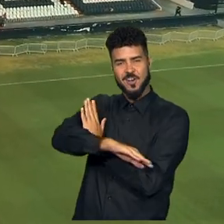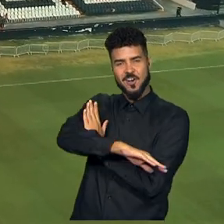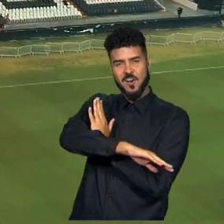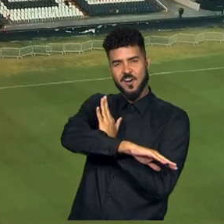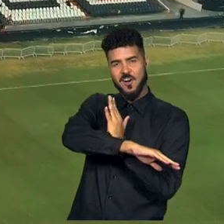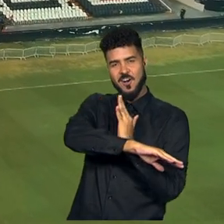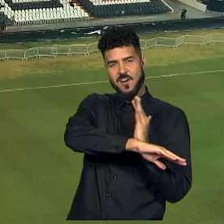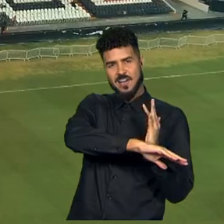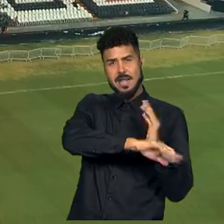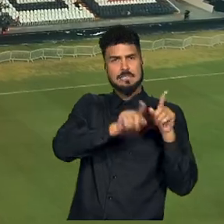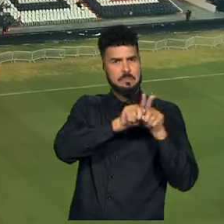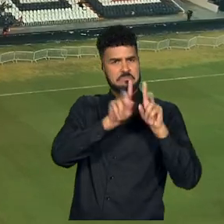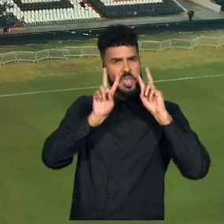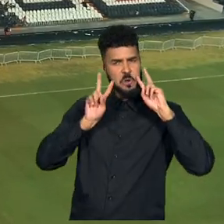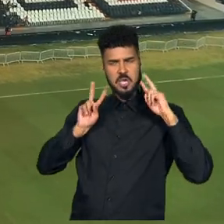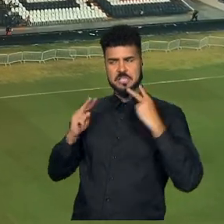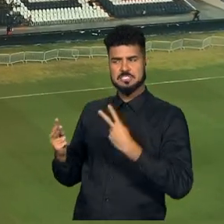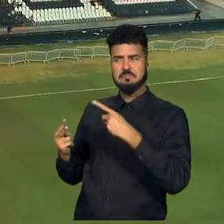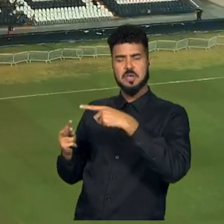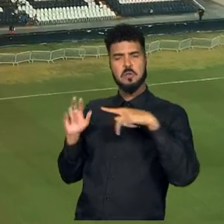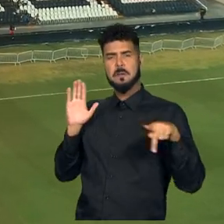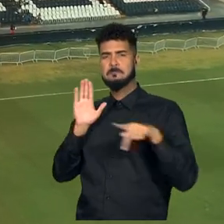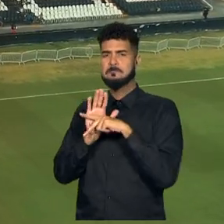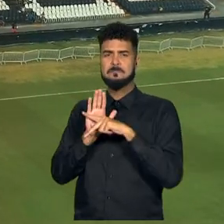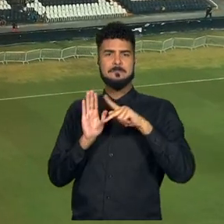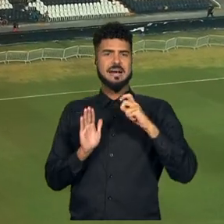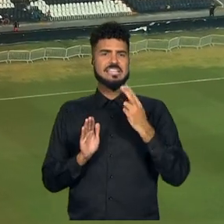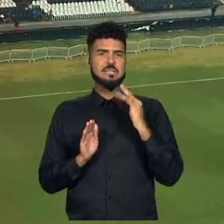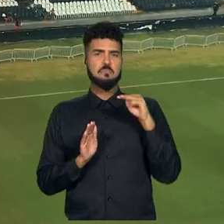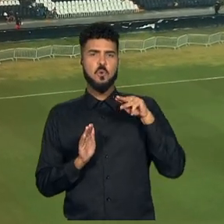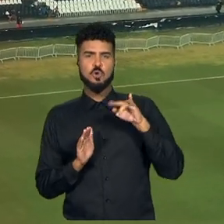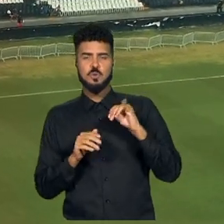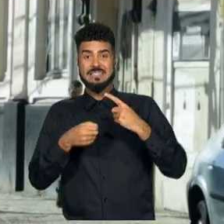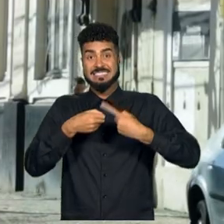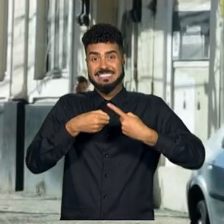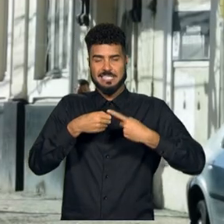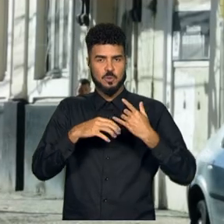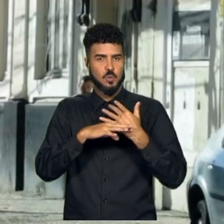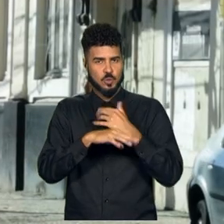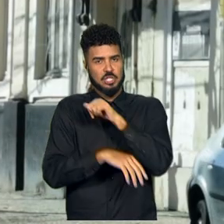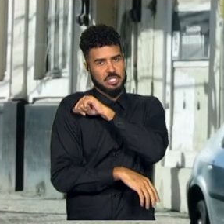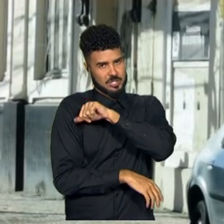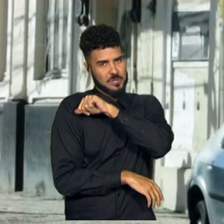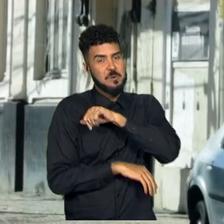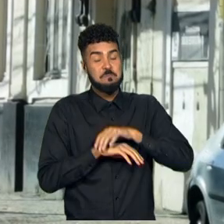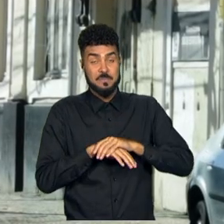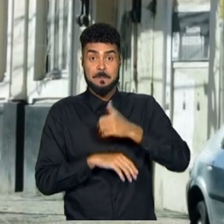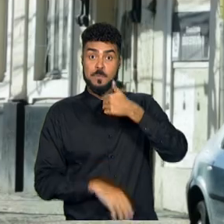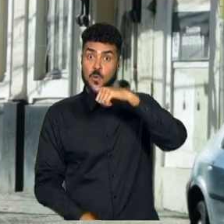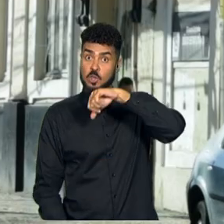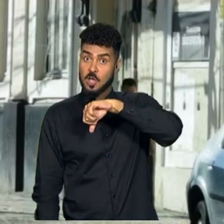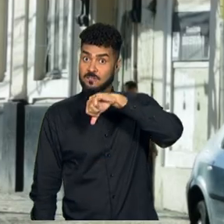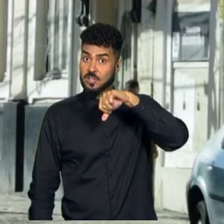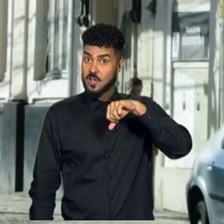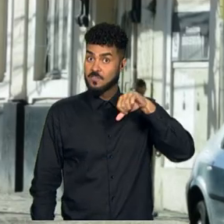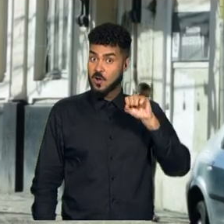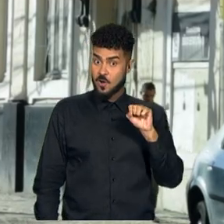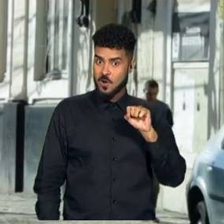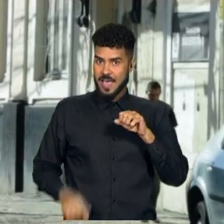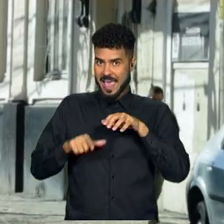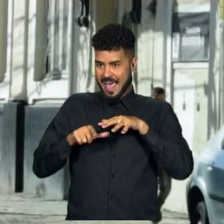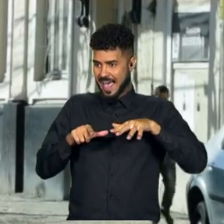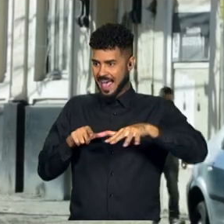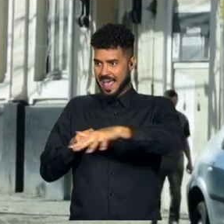seu reconhecimento como patrimônio da cidade do Rio de Janeiro. Em 1998, a área